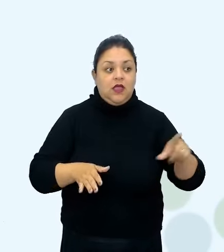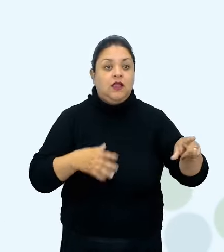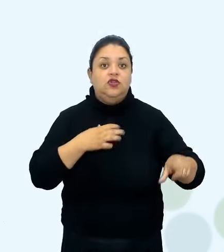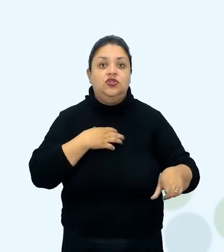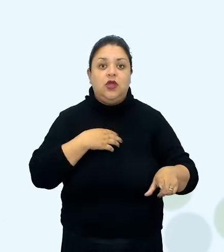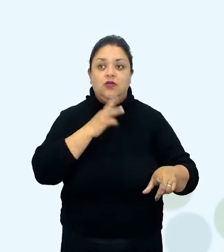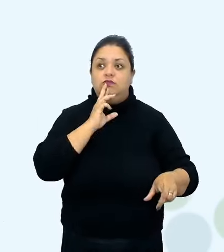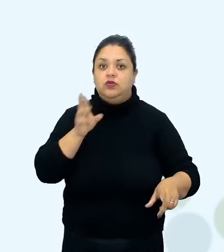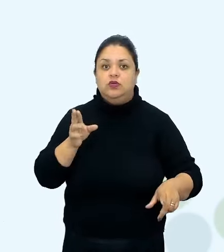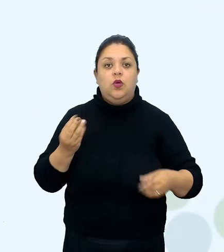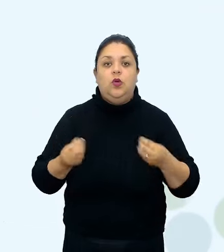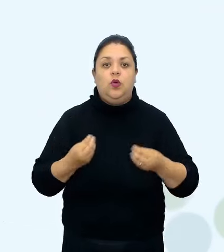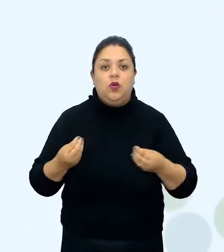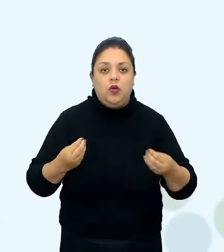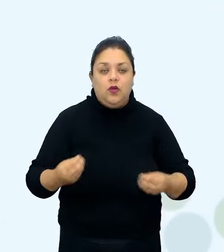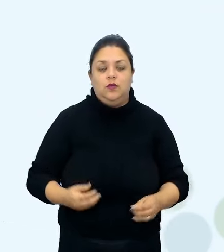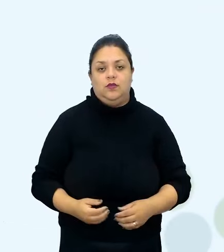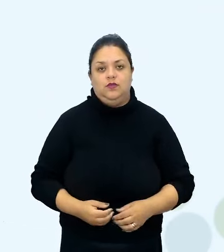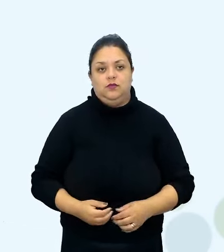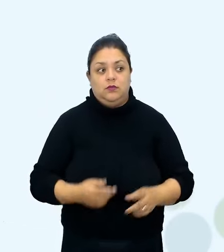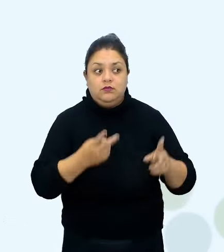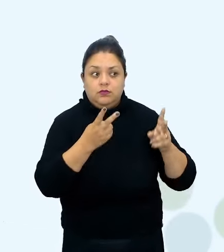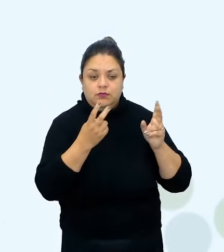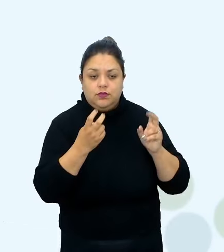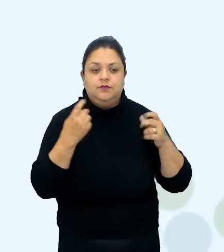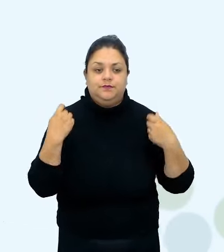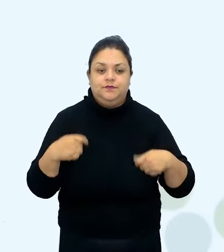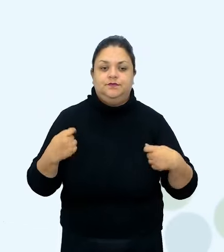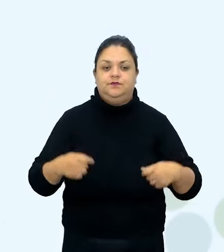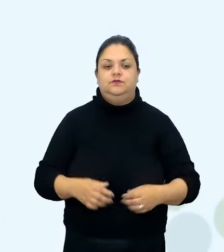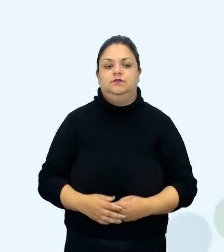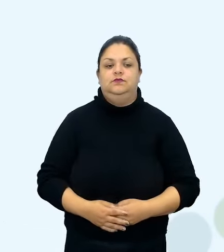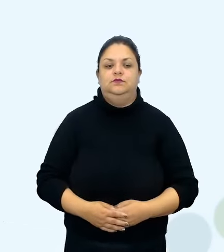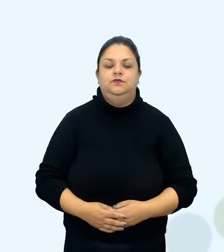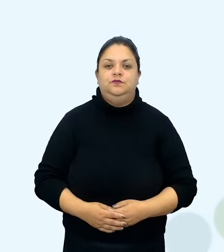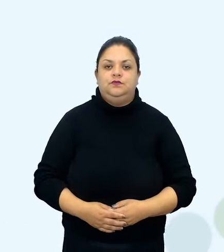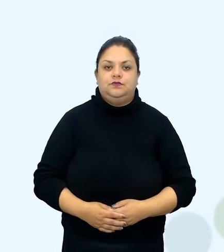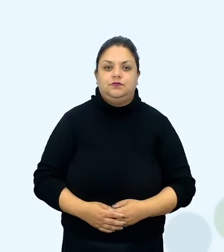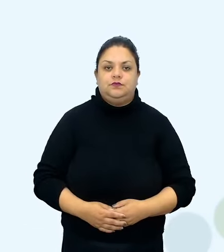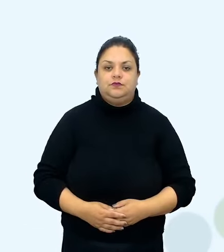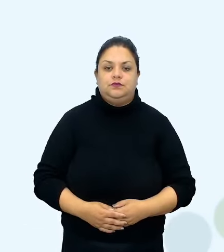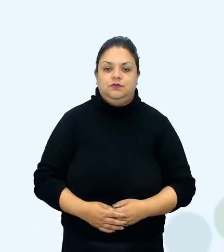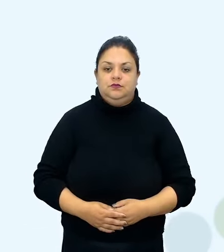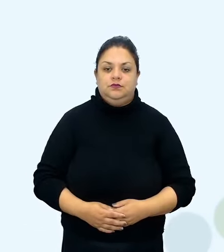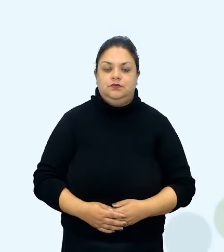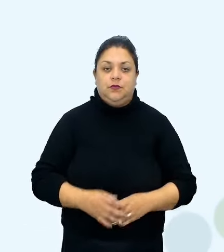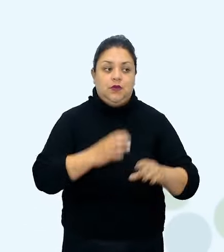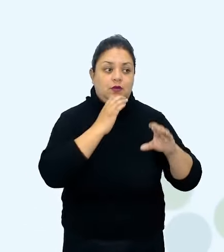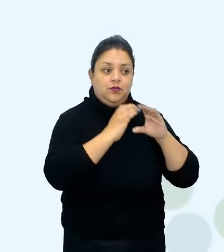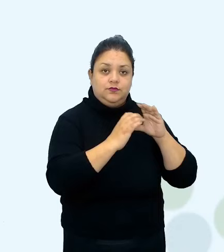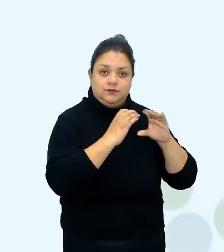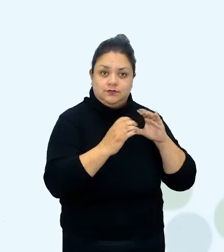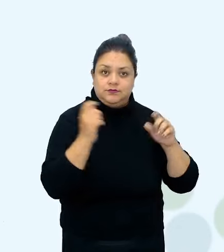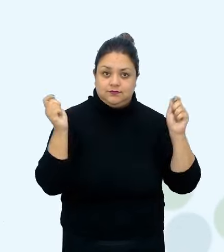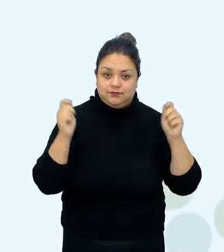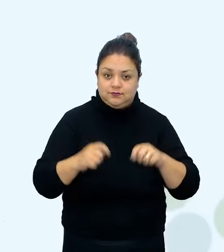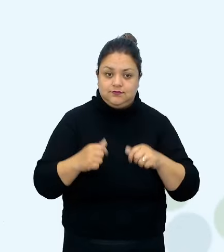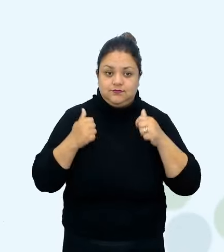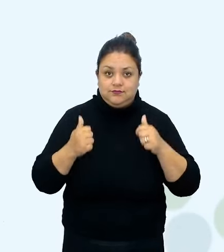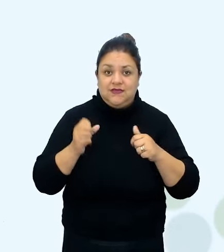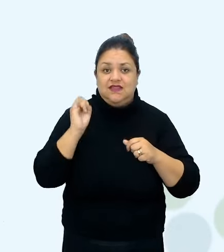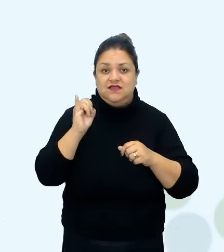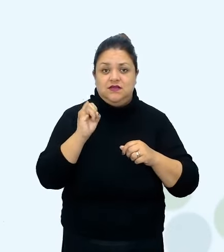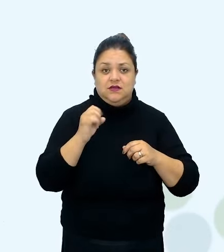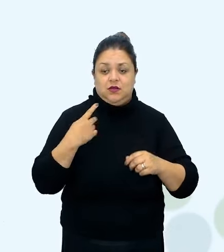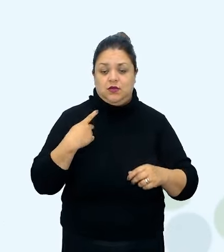expressando inicialmente, né? E a gente sabe que a comunicação só ocorre se tem realmente 2